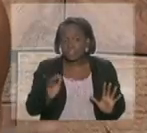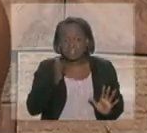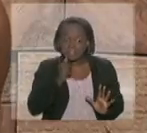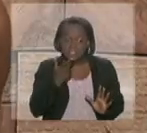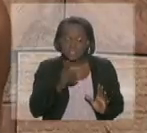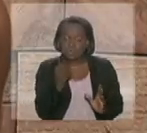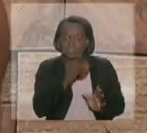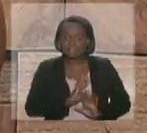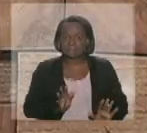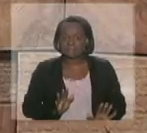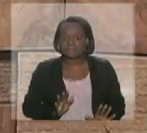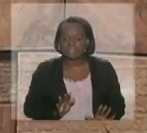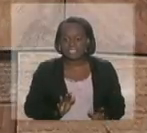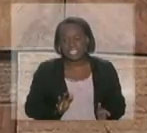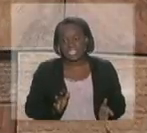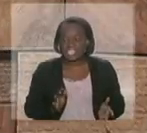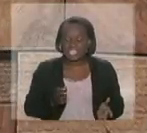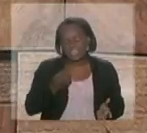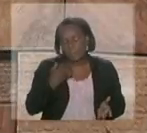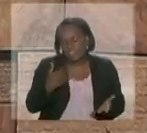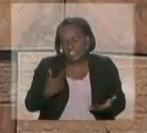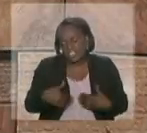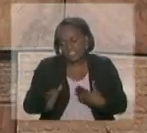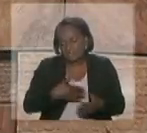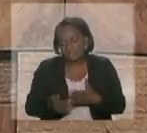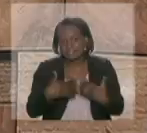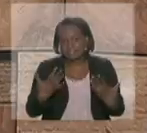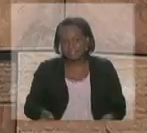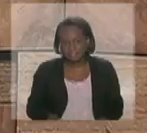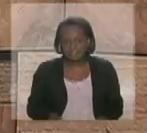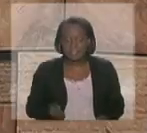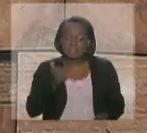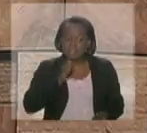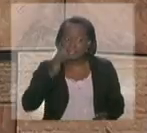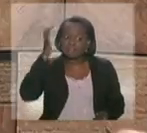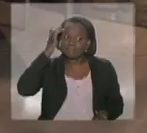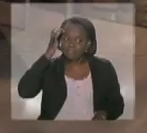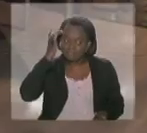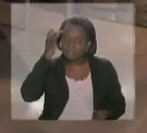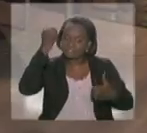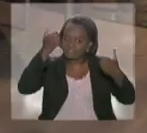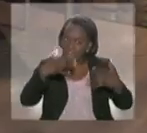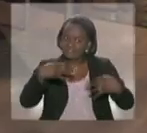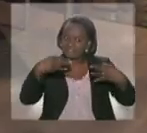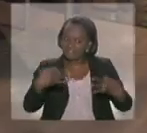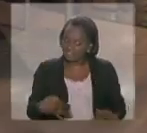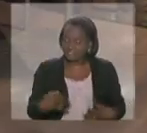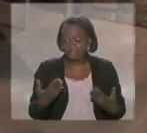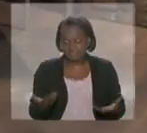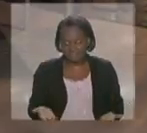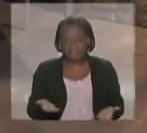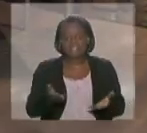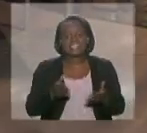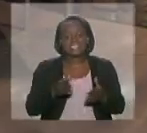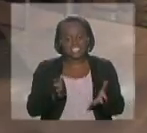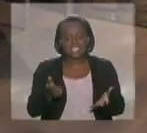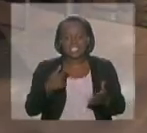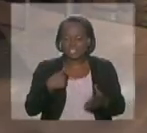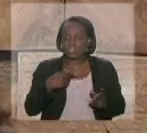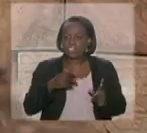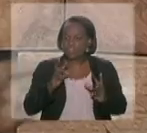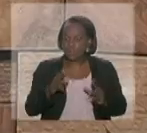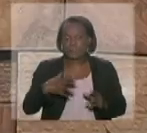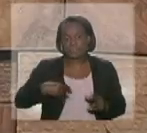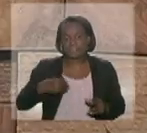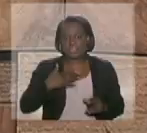foi a única coisa que ela falou E aí eu falei ah tá bom vai vou lá aí sábias e benditas palavras não é é e eu